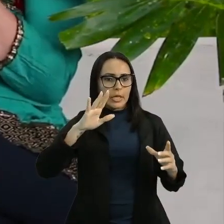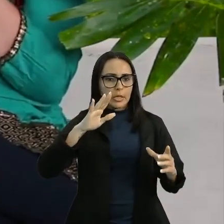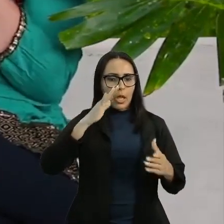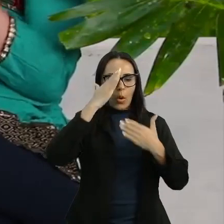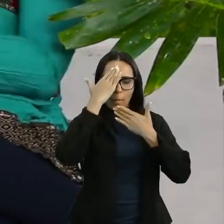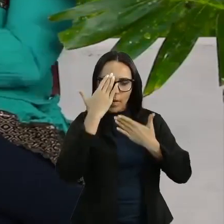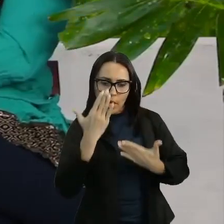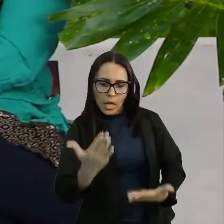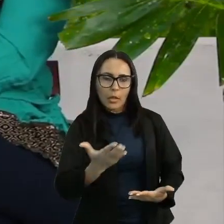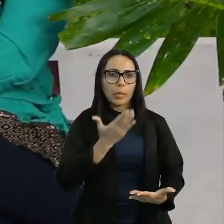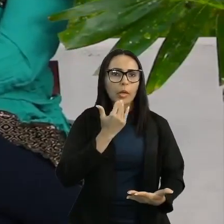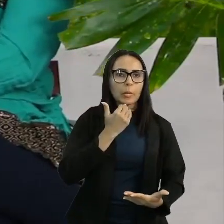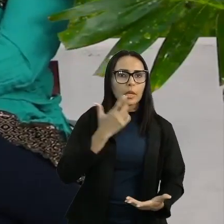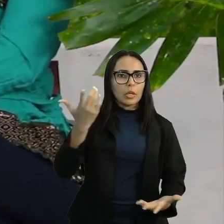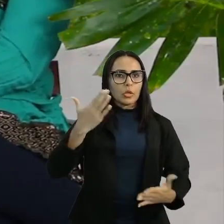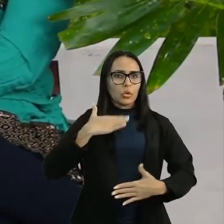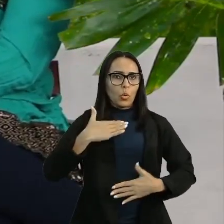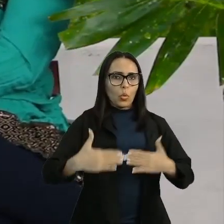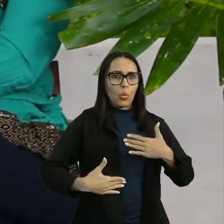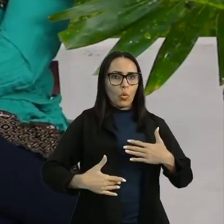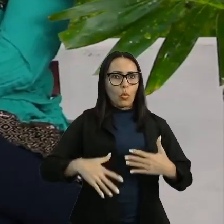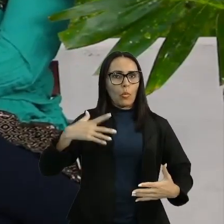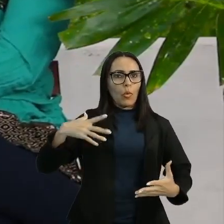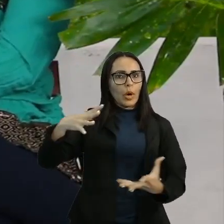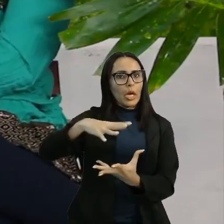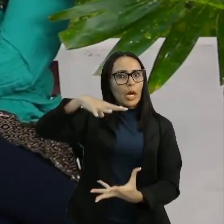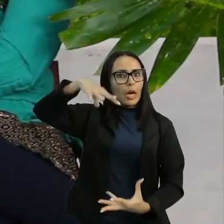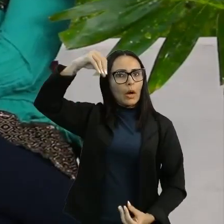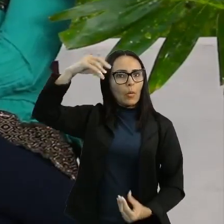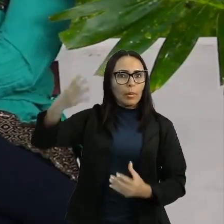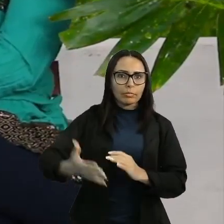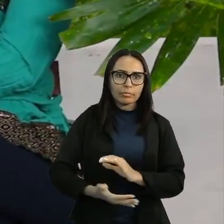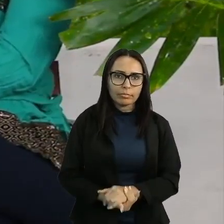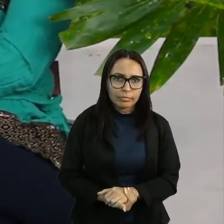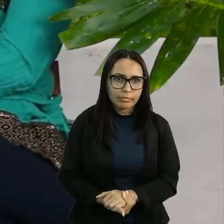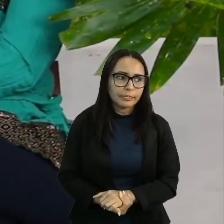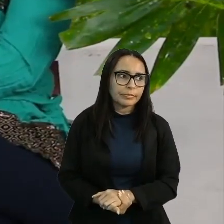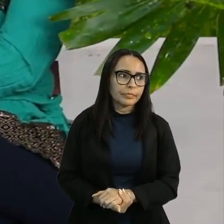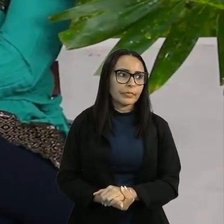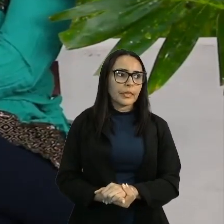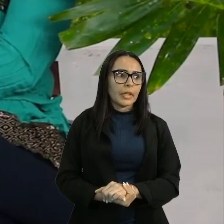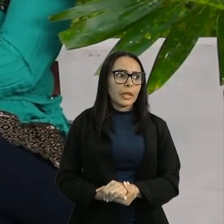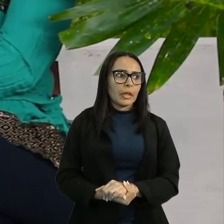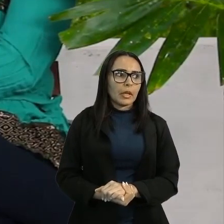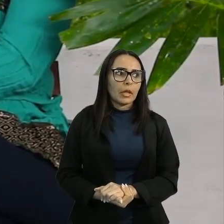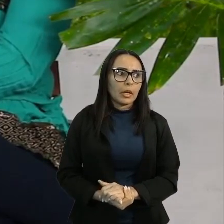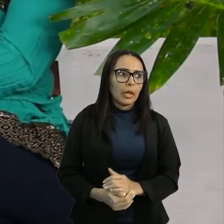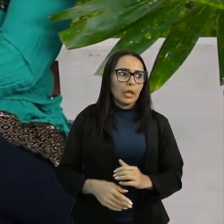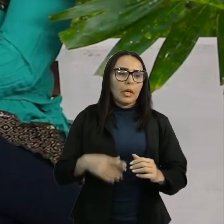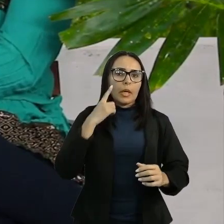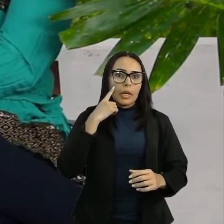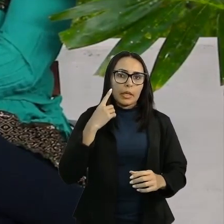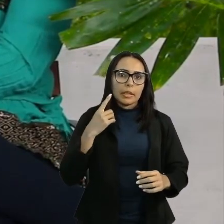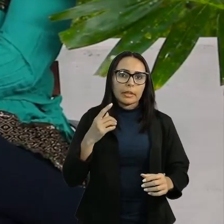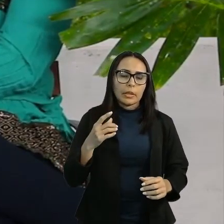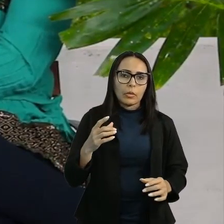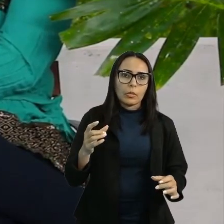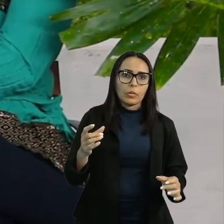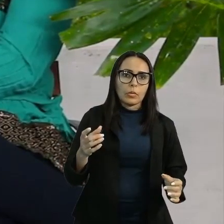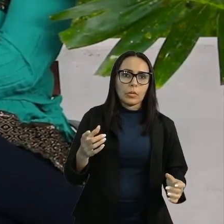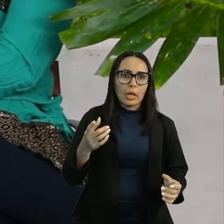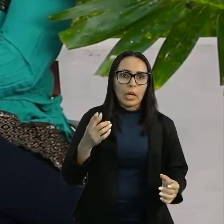sei que eles são os vegetarianos. E minha mãe falou, você só come batata e não sei o quê, tem que comer mais alguma coisa. Então eu fui para buscar receitas e estou até